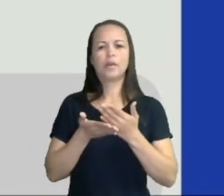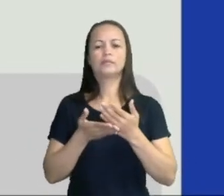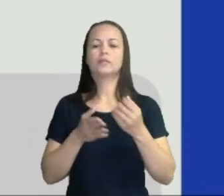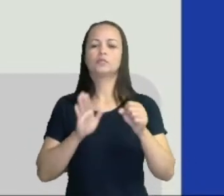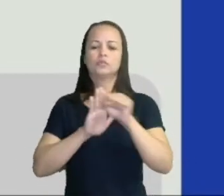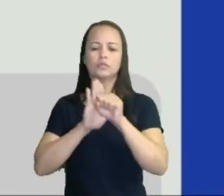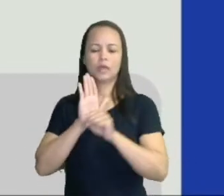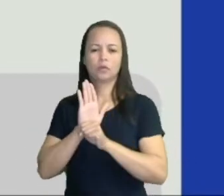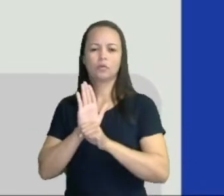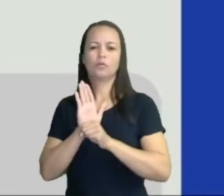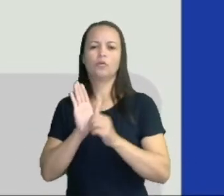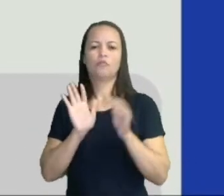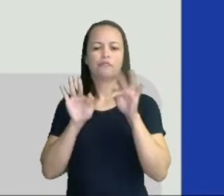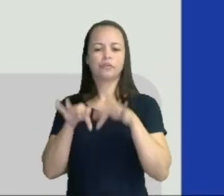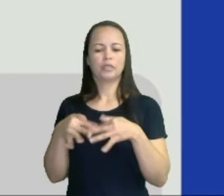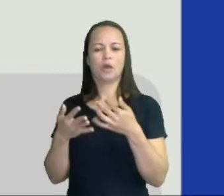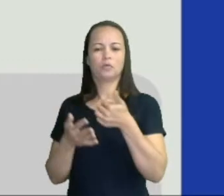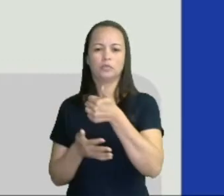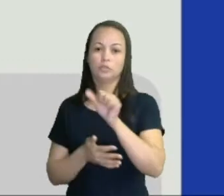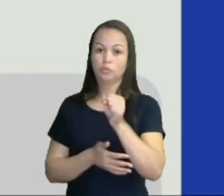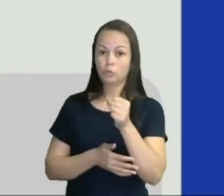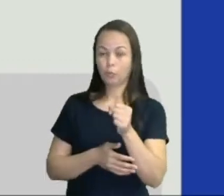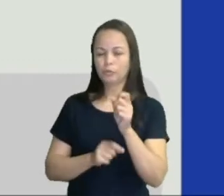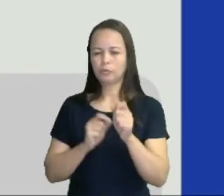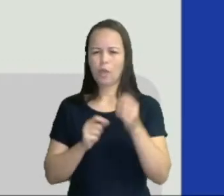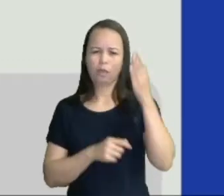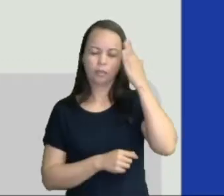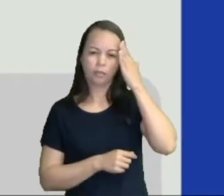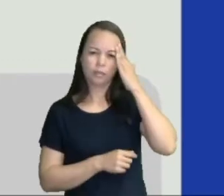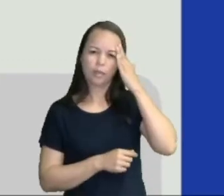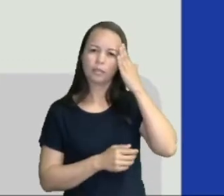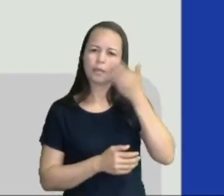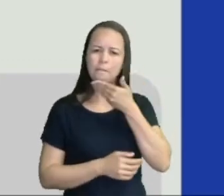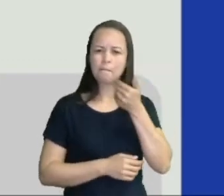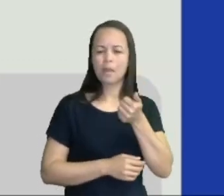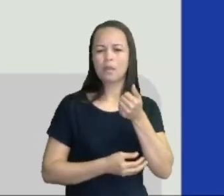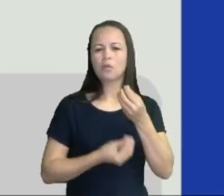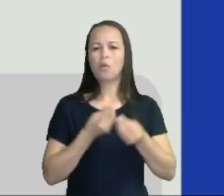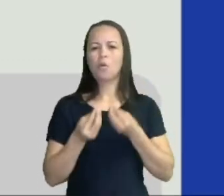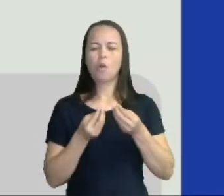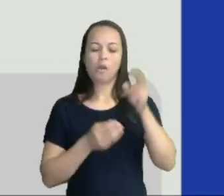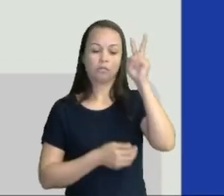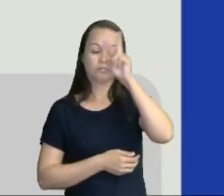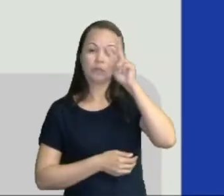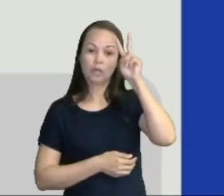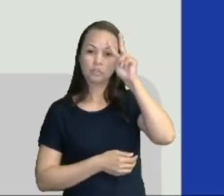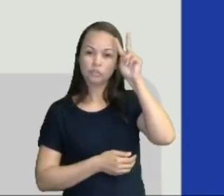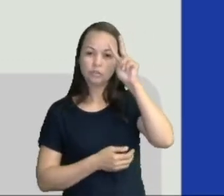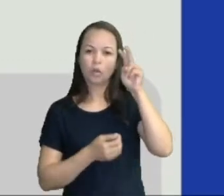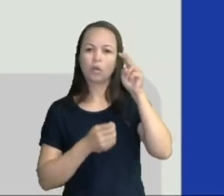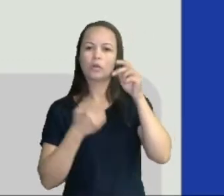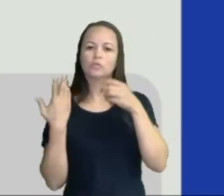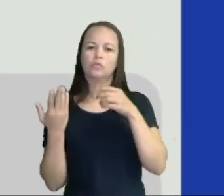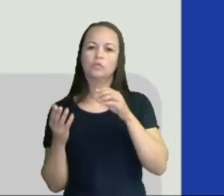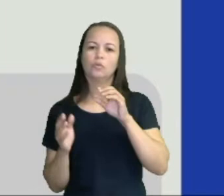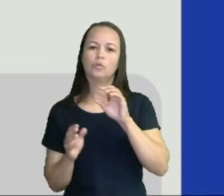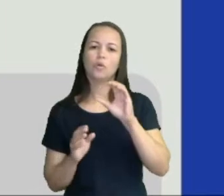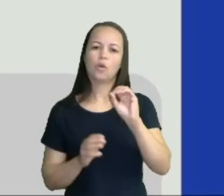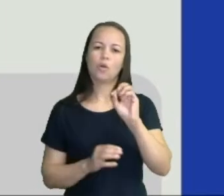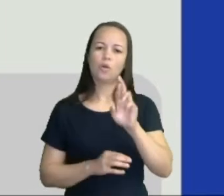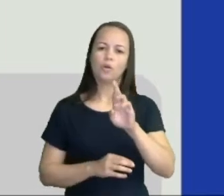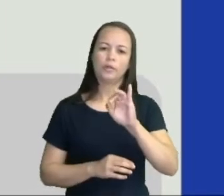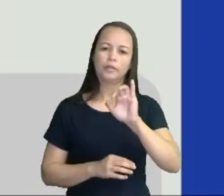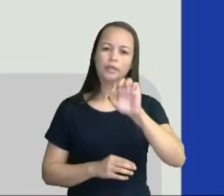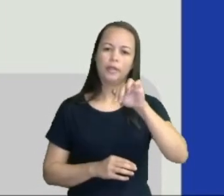século XVIII, a entender de fato a história do Oriente